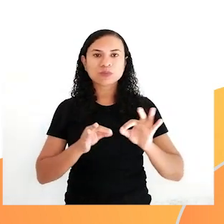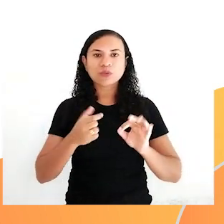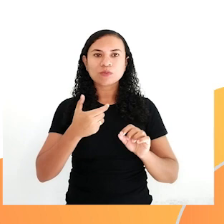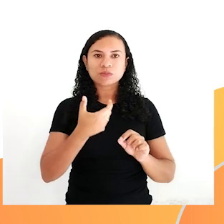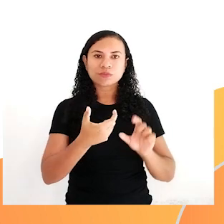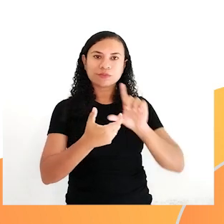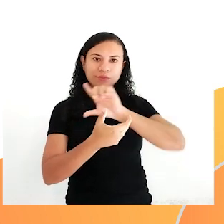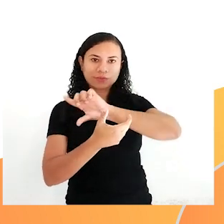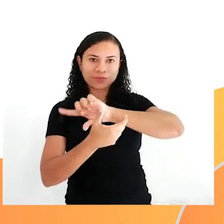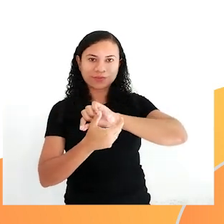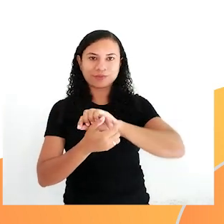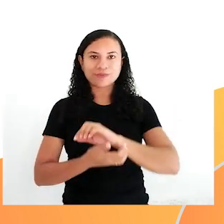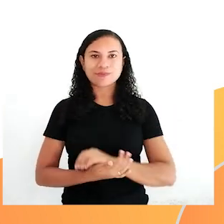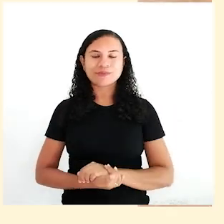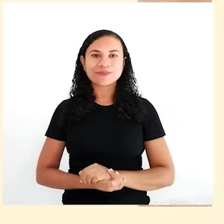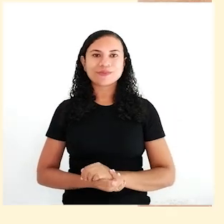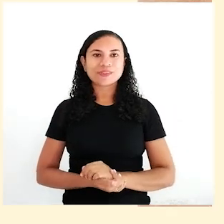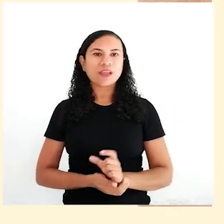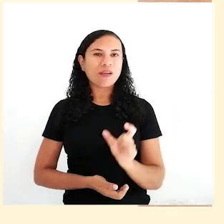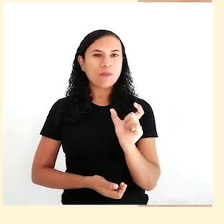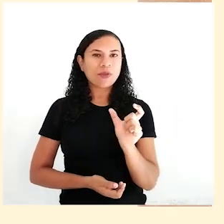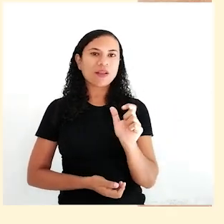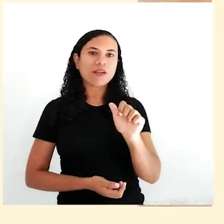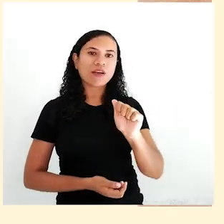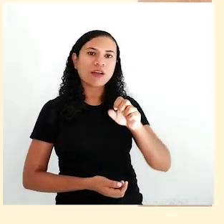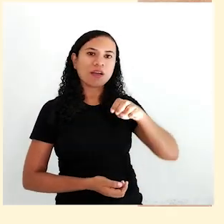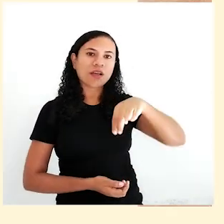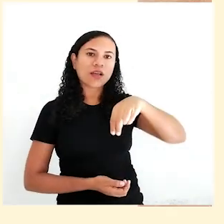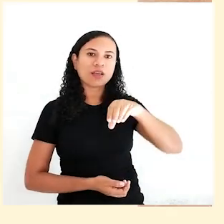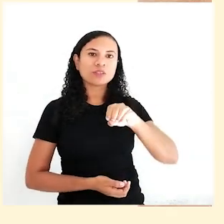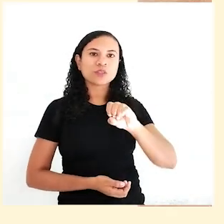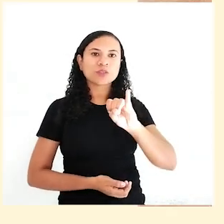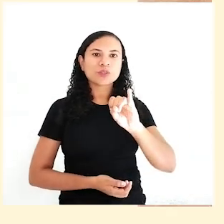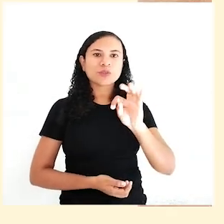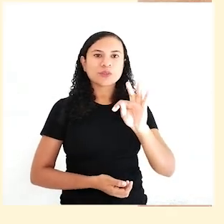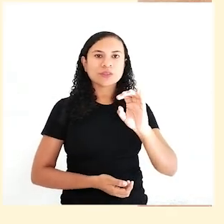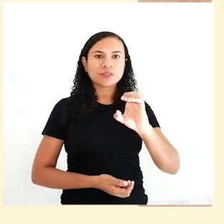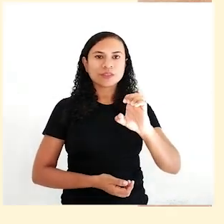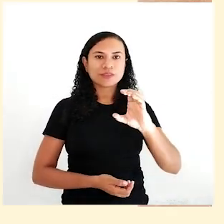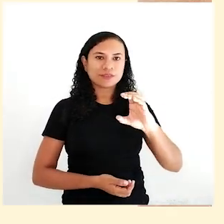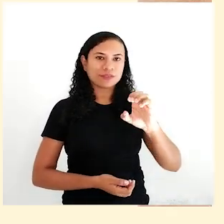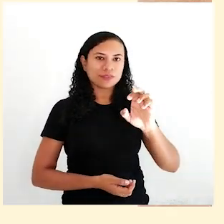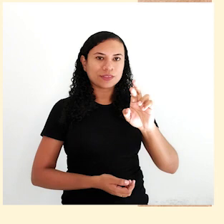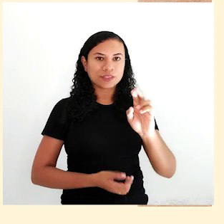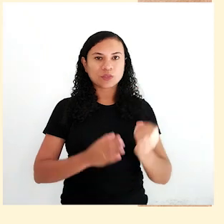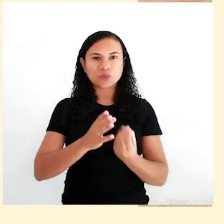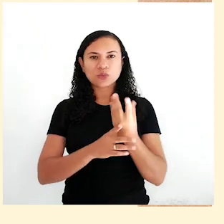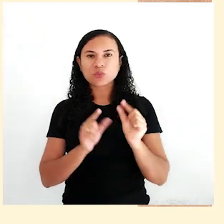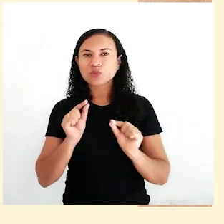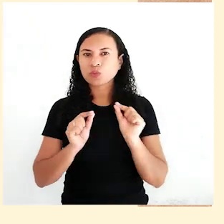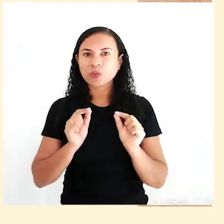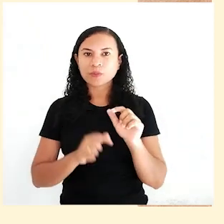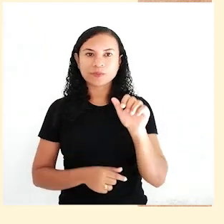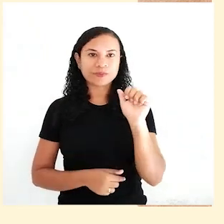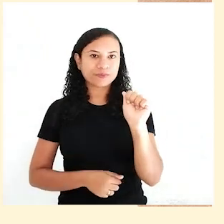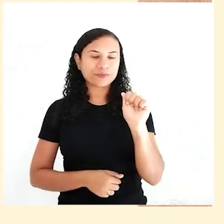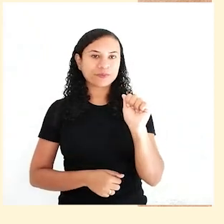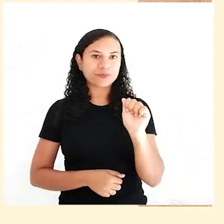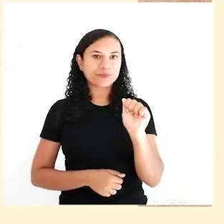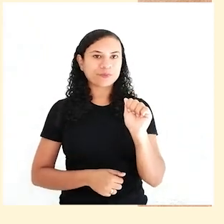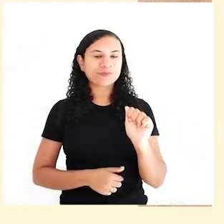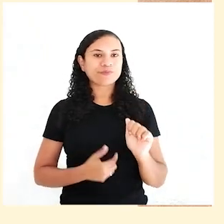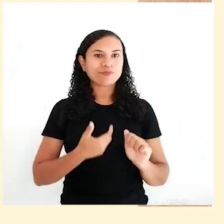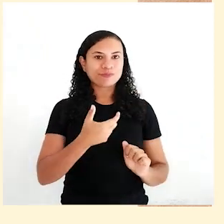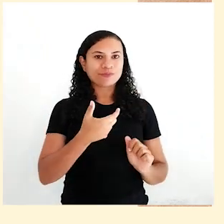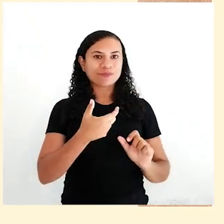de derivação prefixal. A palavra anoitecer é formada pelo seguinte processo de formação de palavras. Letra